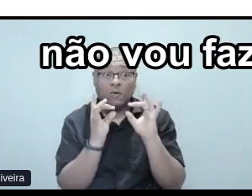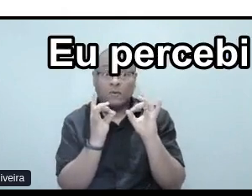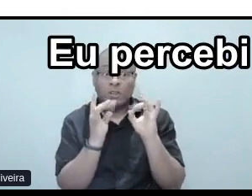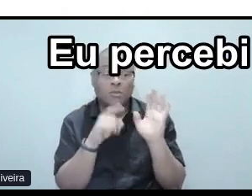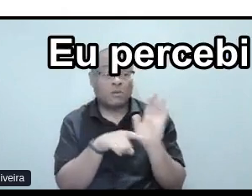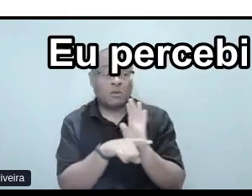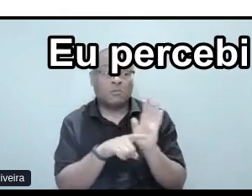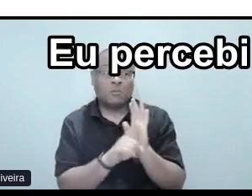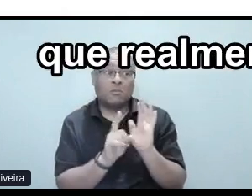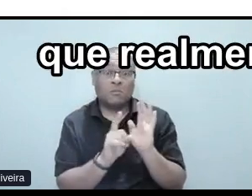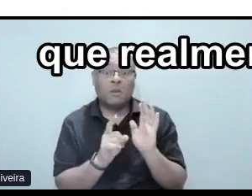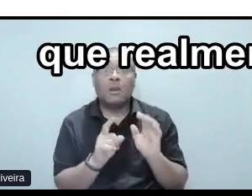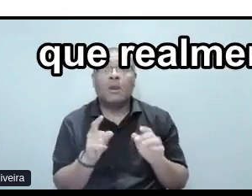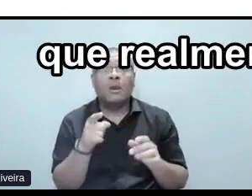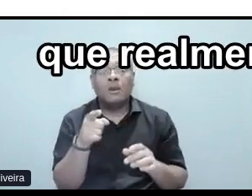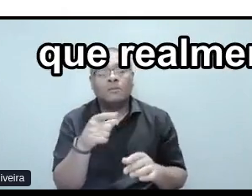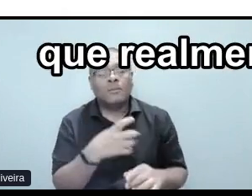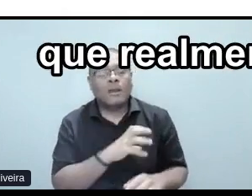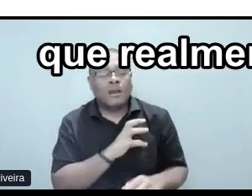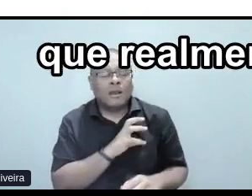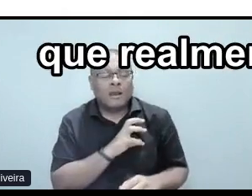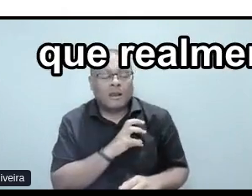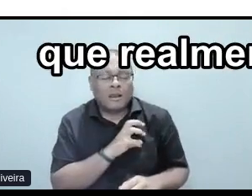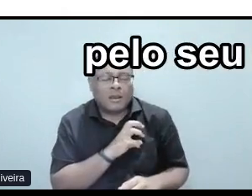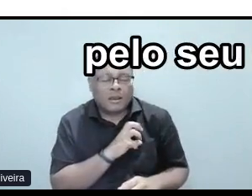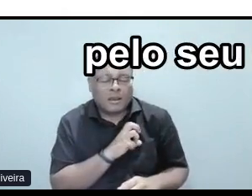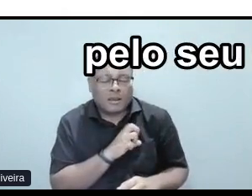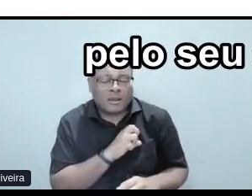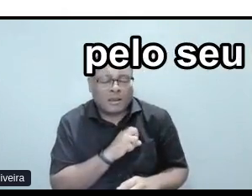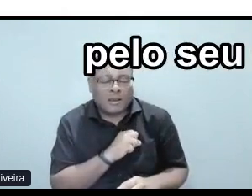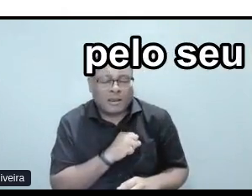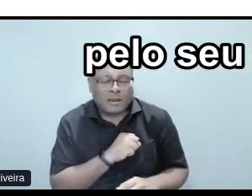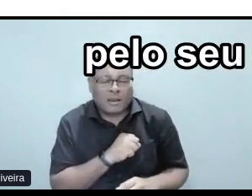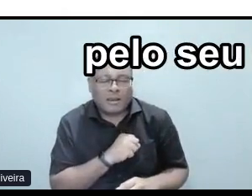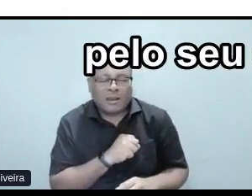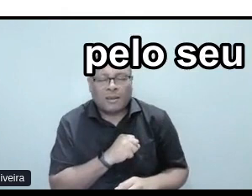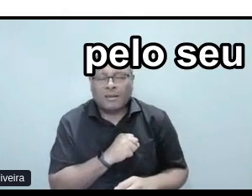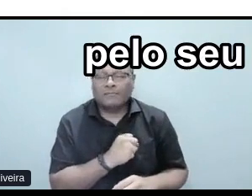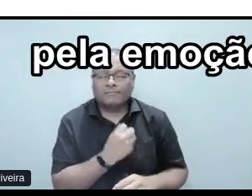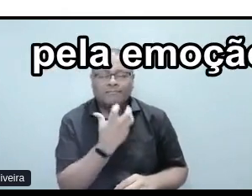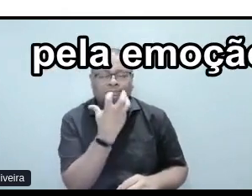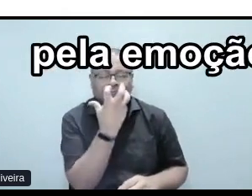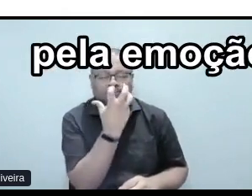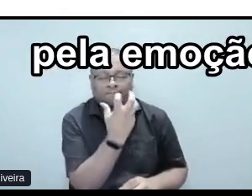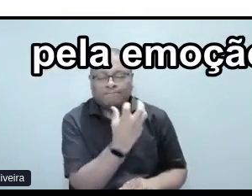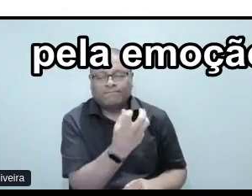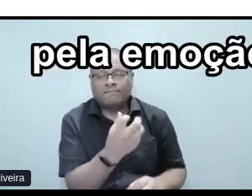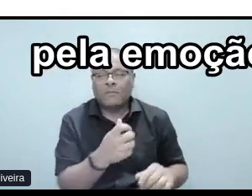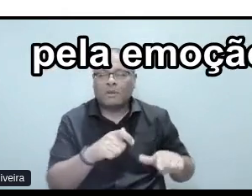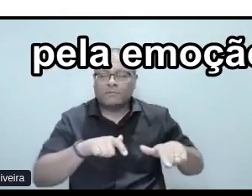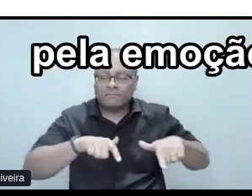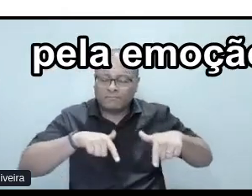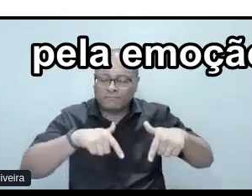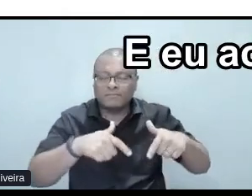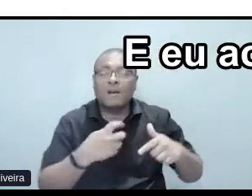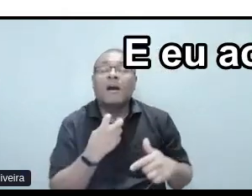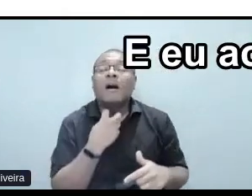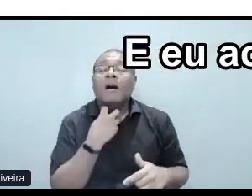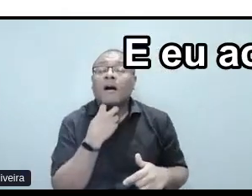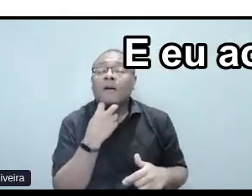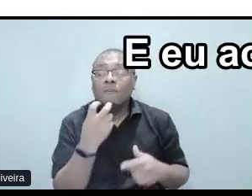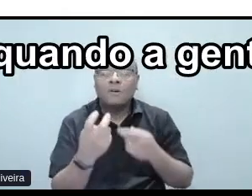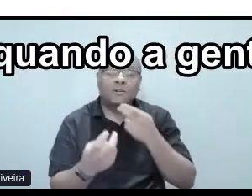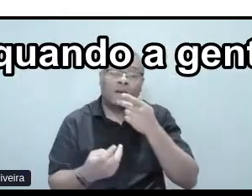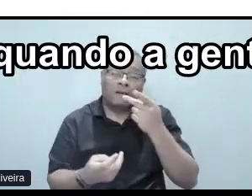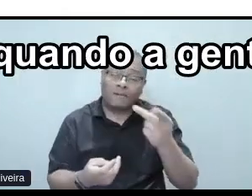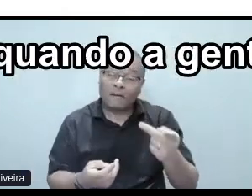pergunta. Eu percebi uma paixão que realmente você tem pelo seu empenho, pela emoção na sua voz,